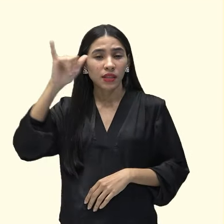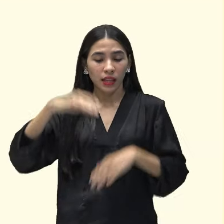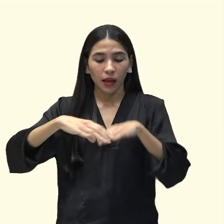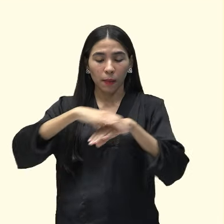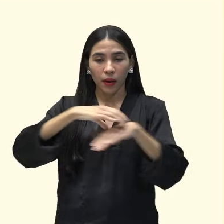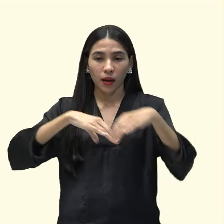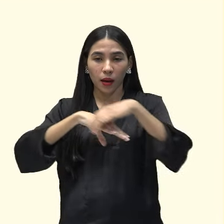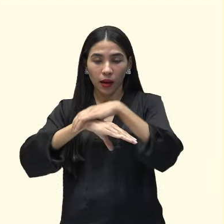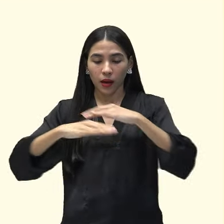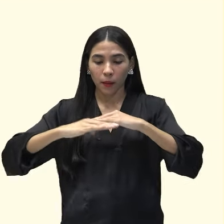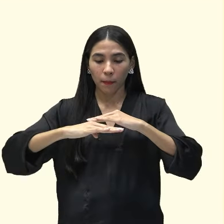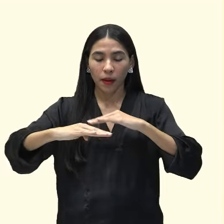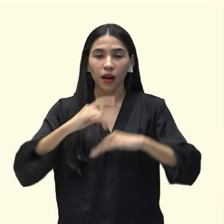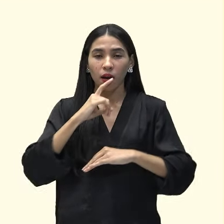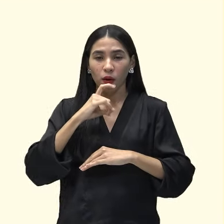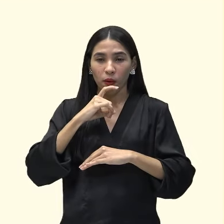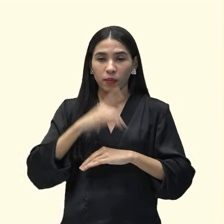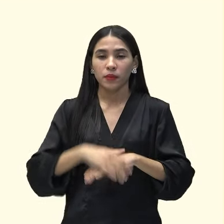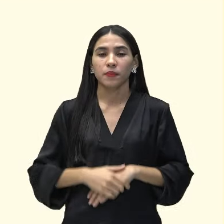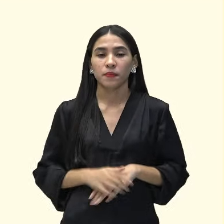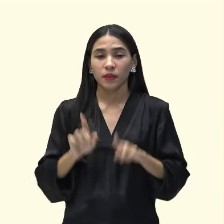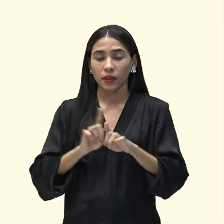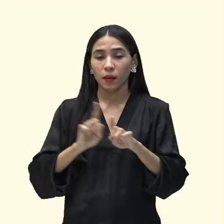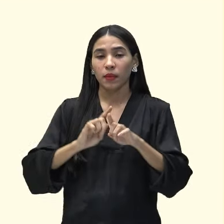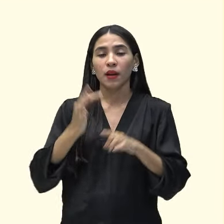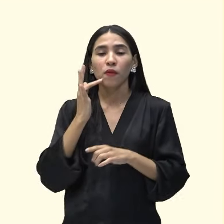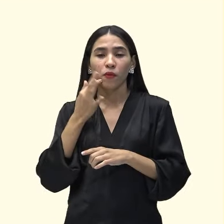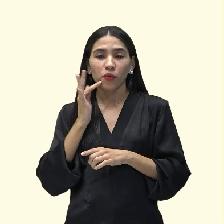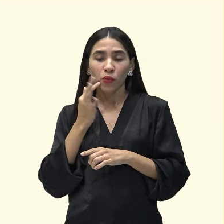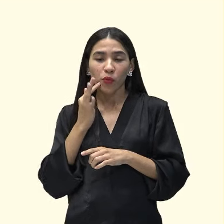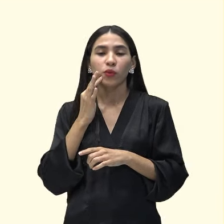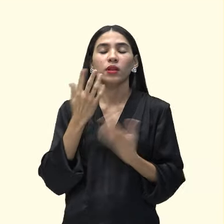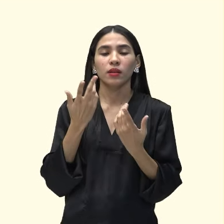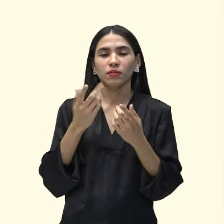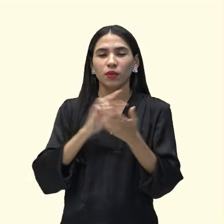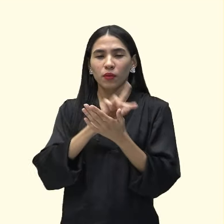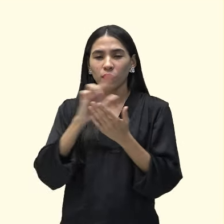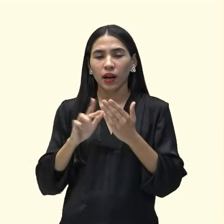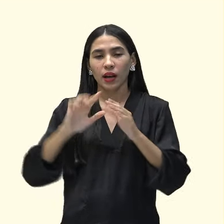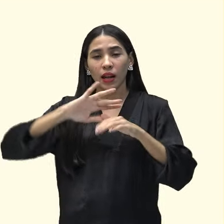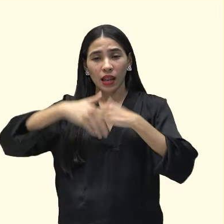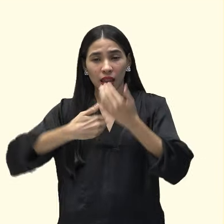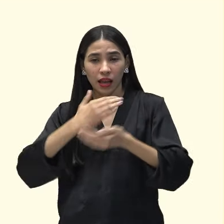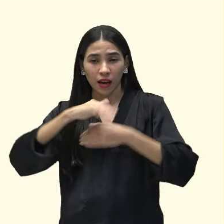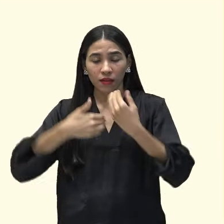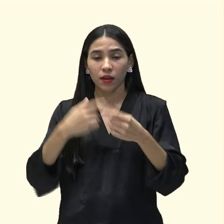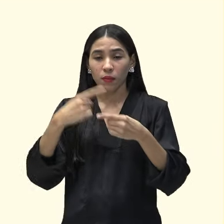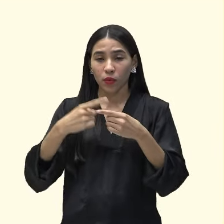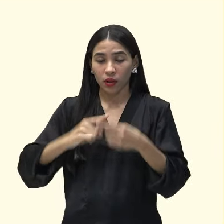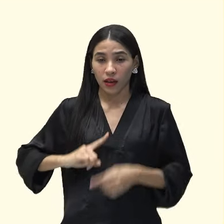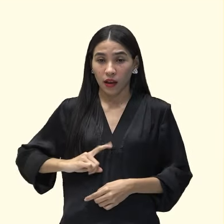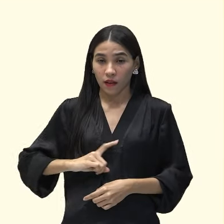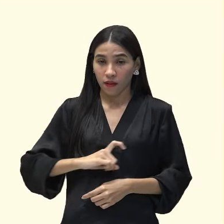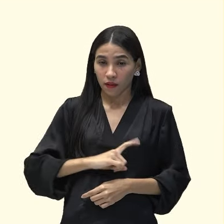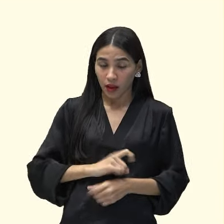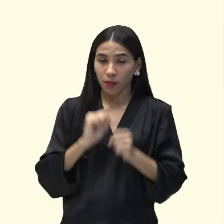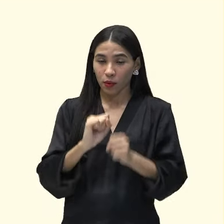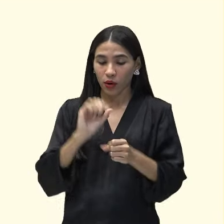em terrenos úmidos. Lavar bem frutas e verduras e legumes crus, porque esses vermes podem estar